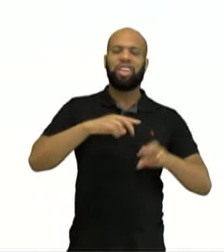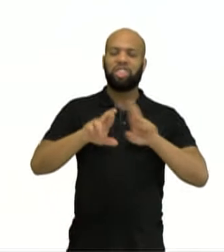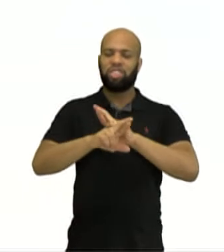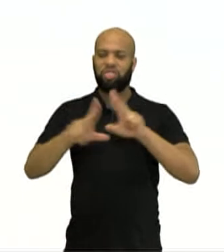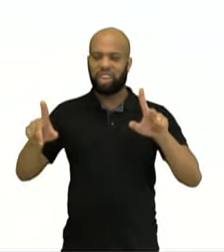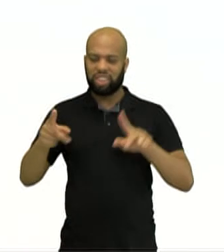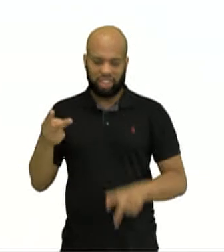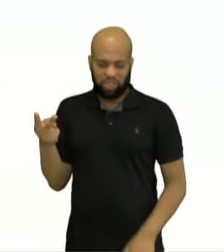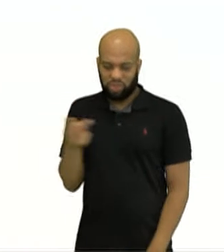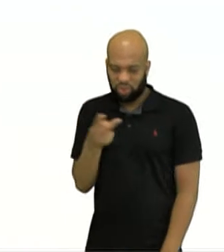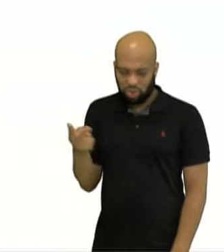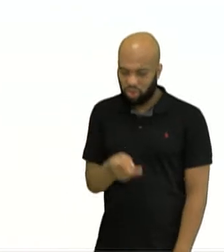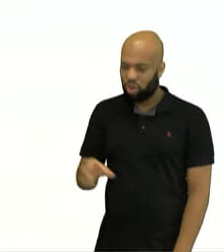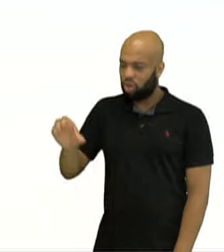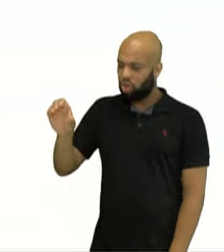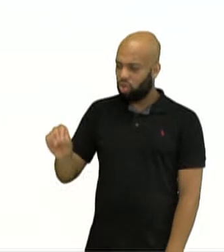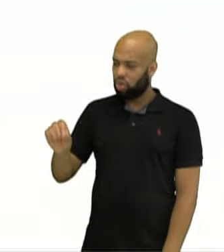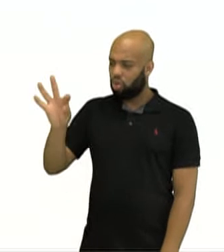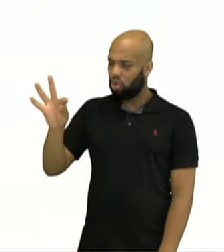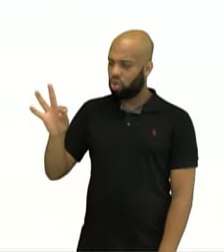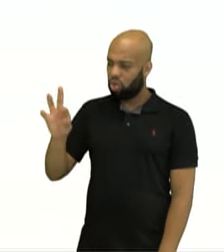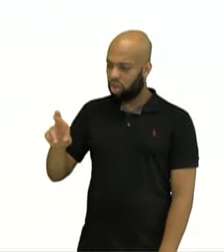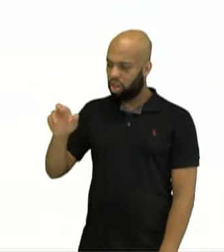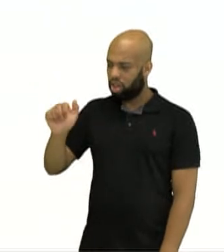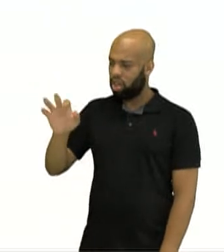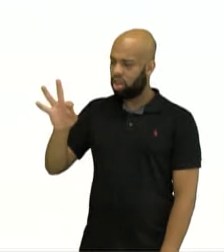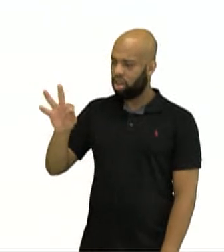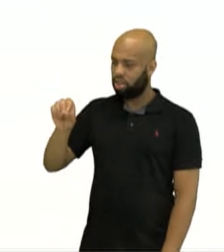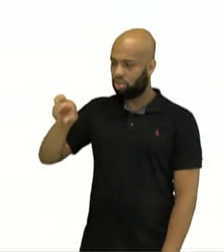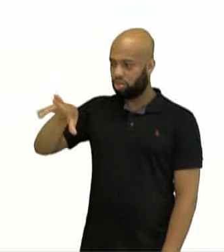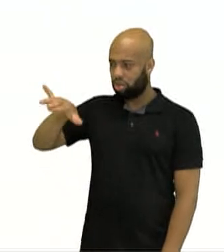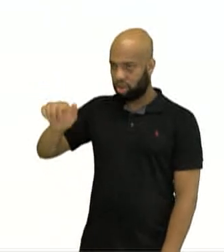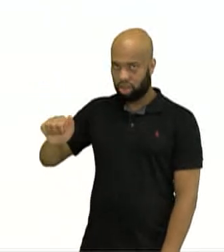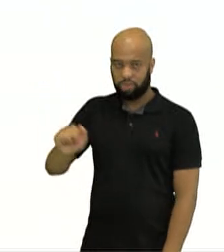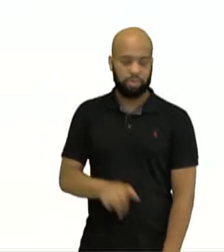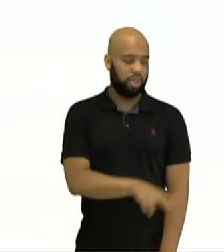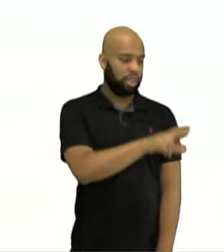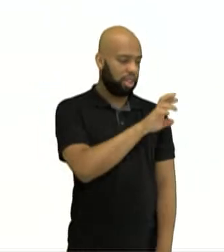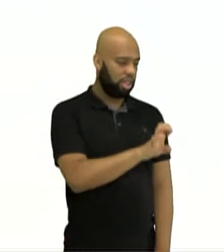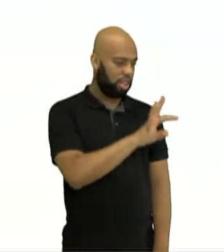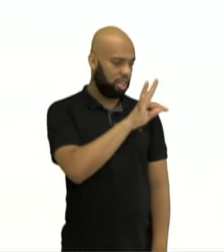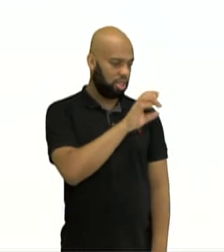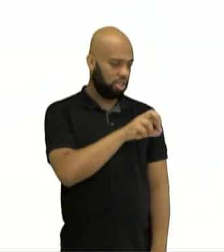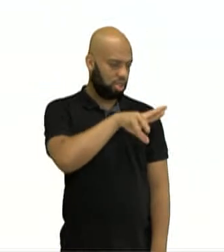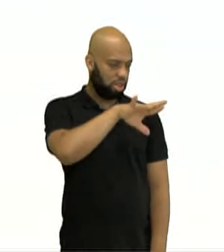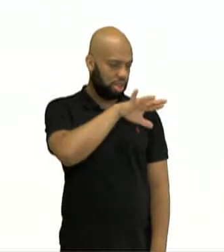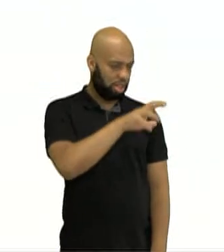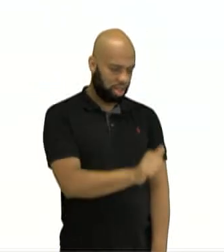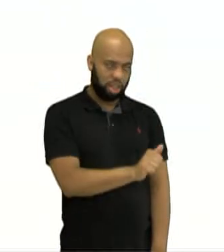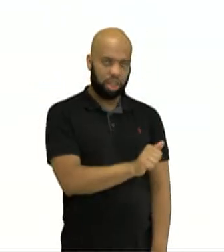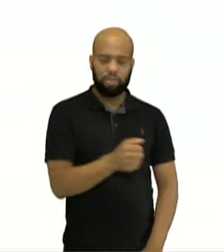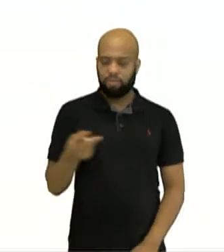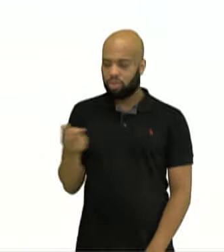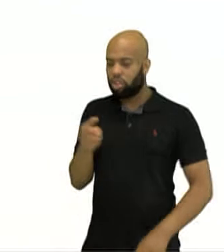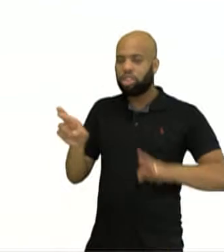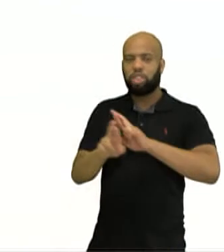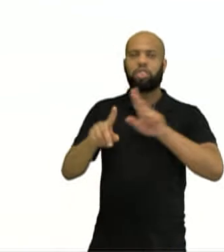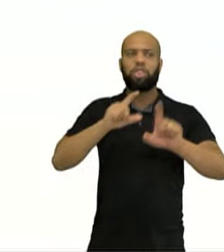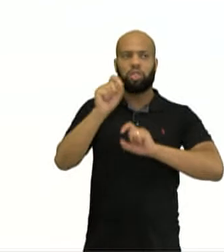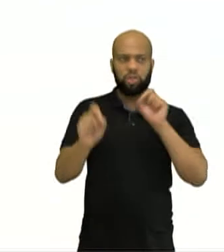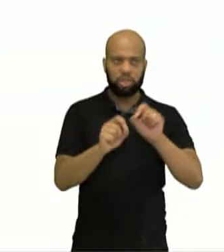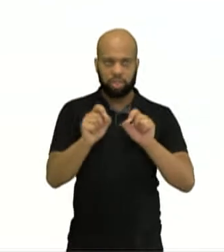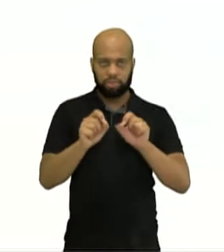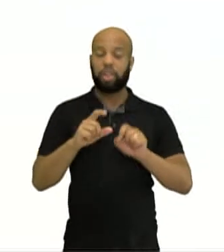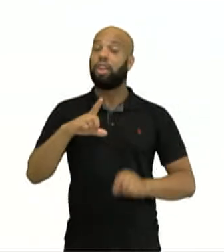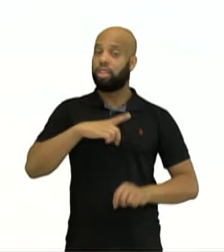EA oratória são dois assuntos que são muito parecidos de certa forma mas essa